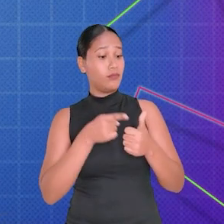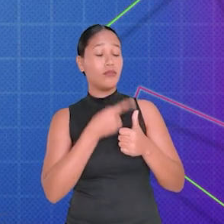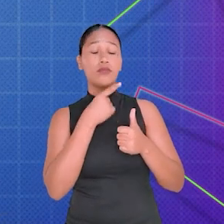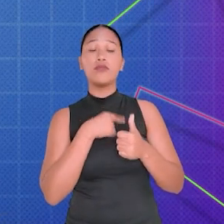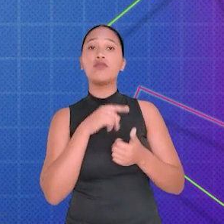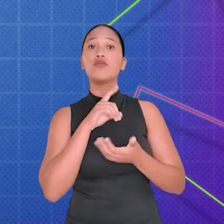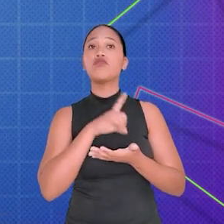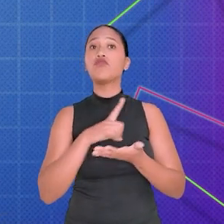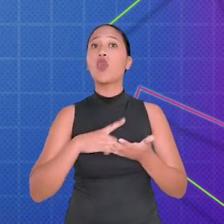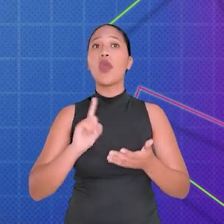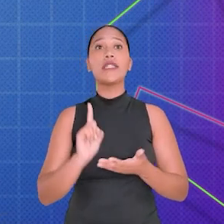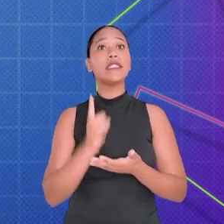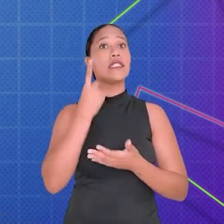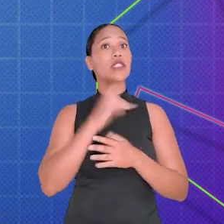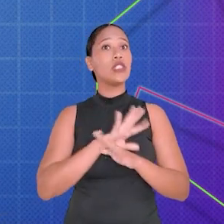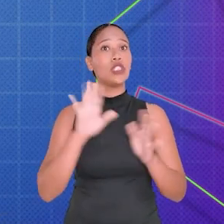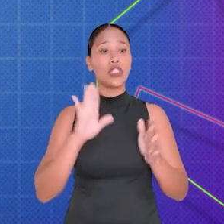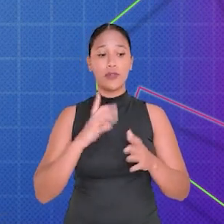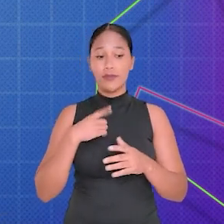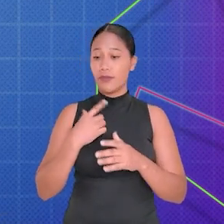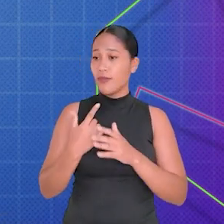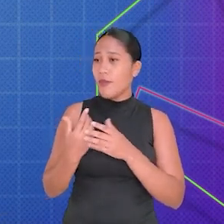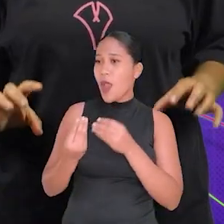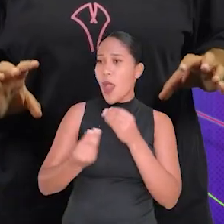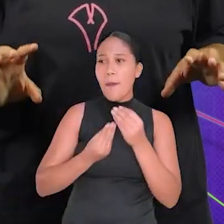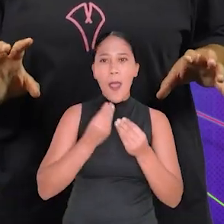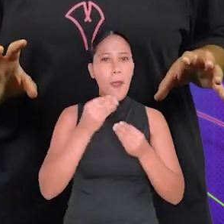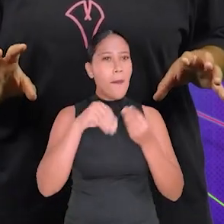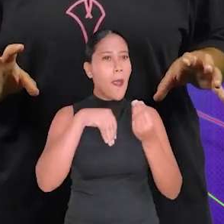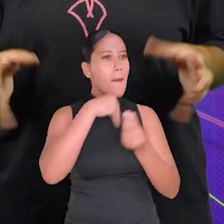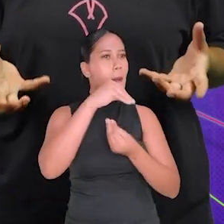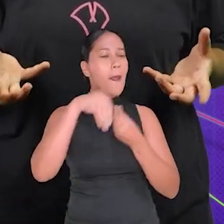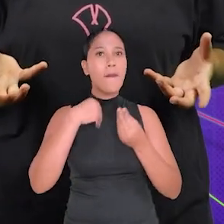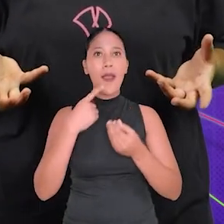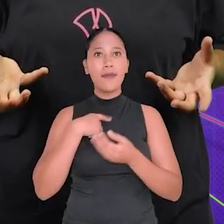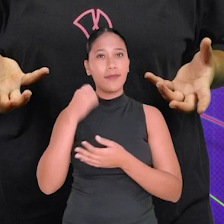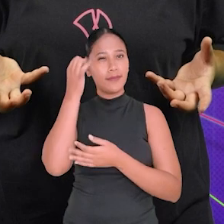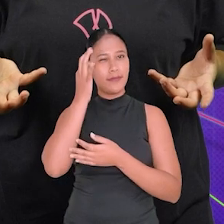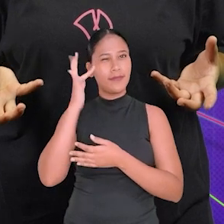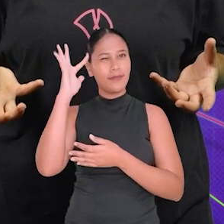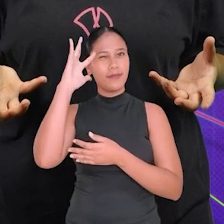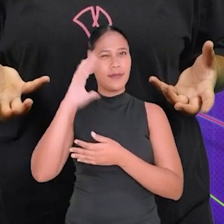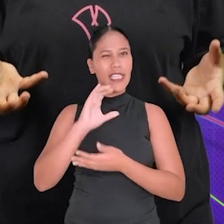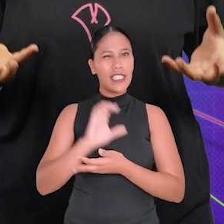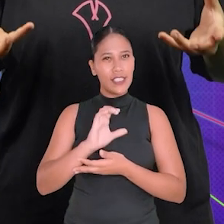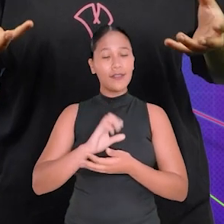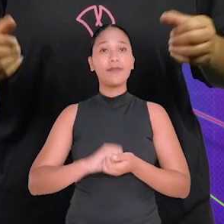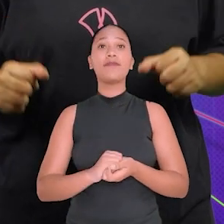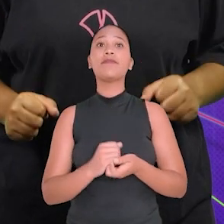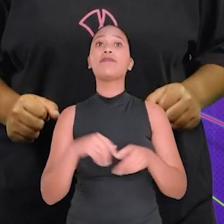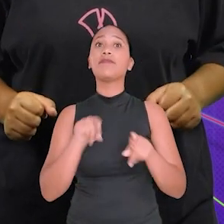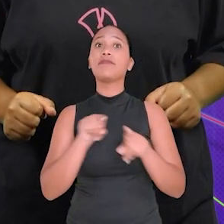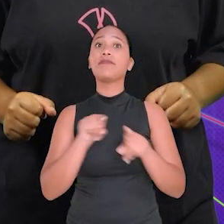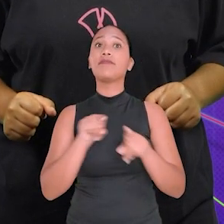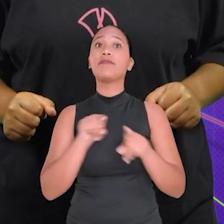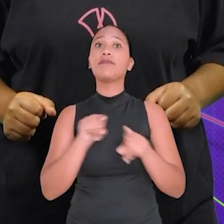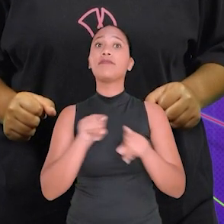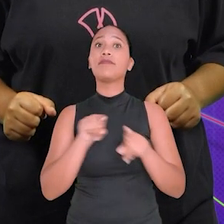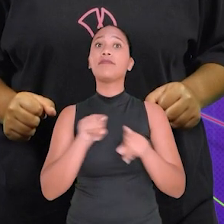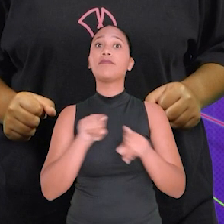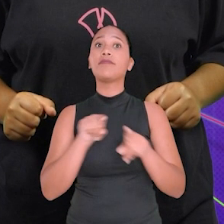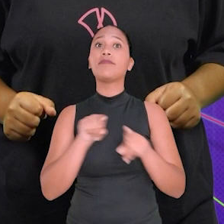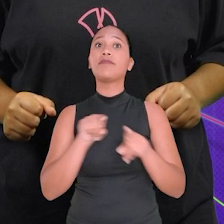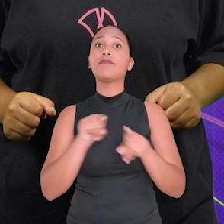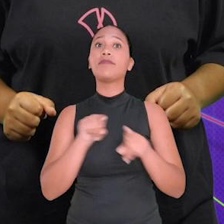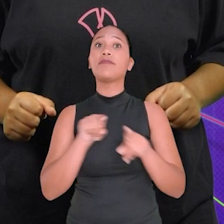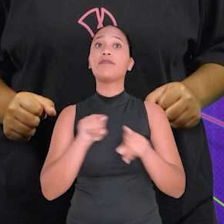pessoa representa uma estética gráfica única e criativa, com uma mistura interessante de elementos de ficção científica e western. Imagem do